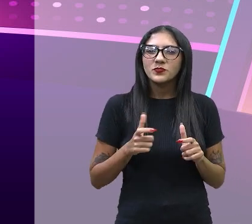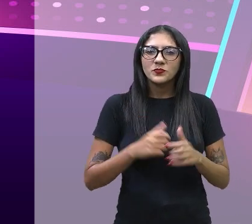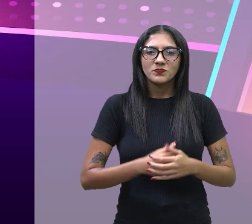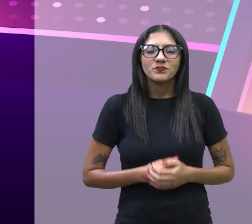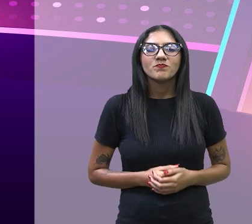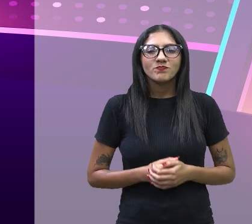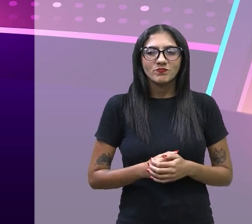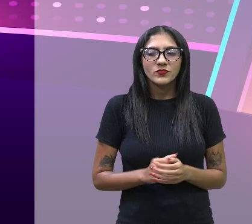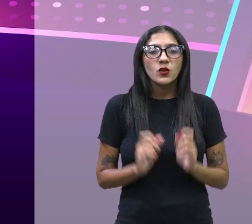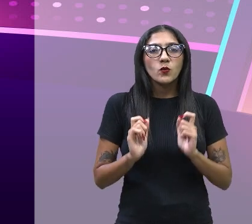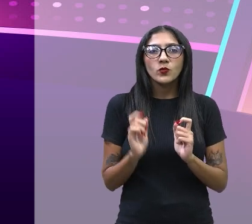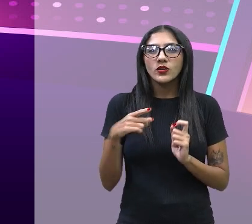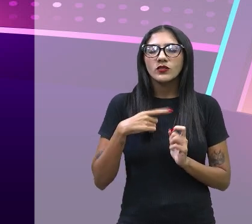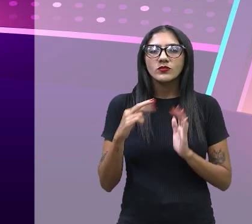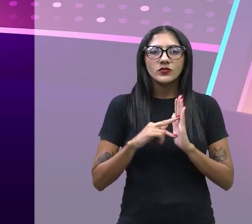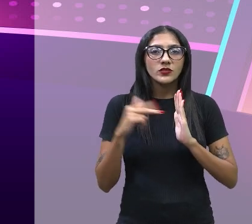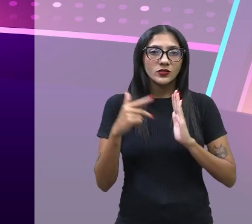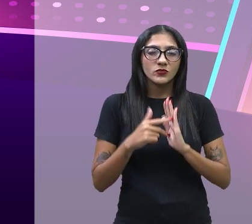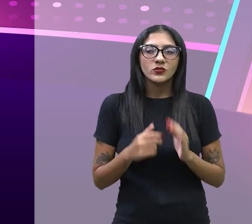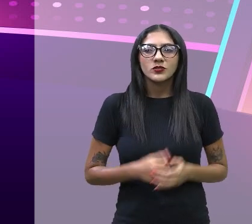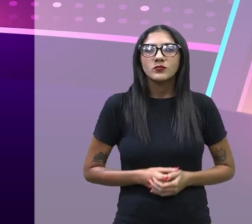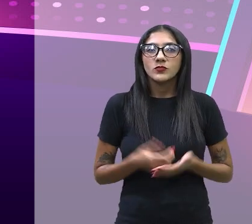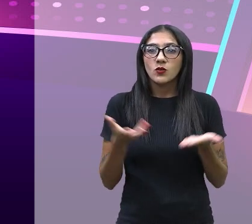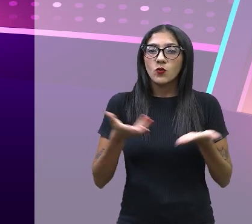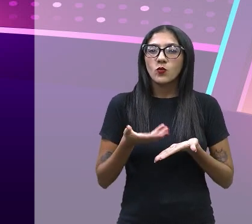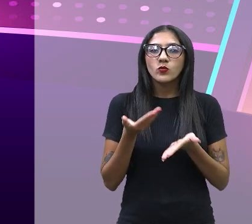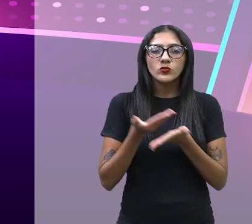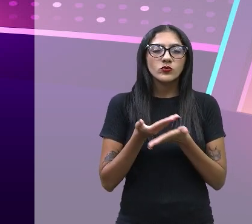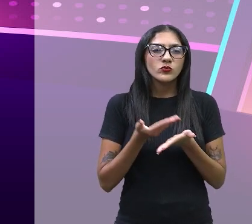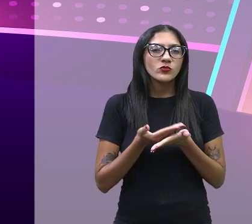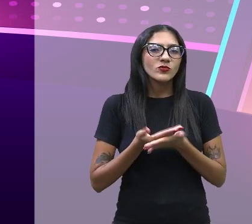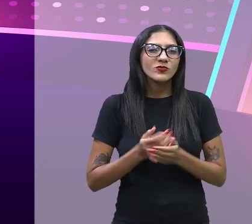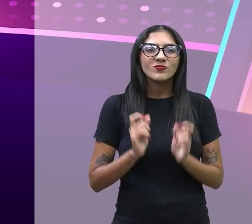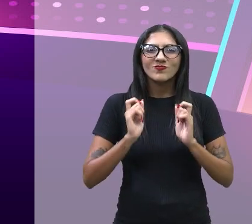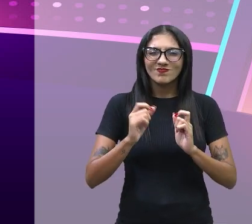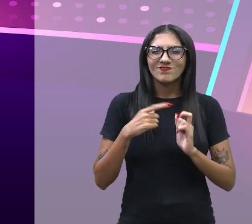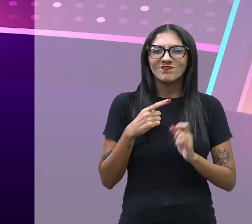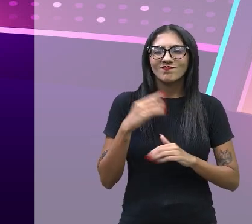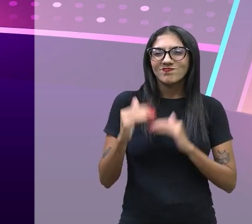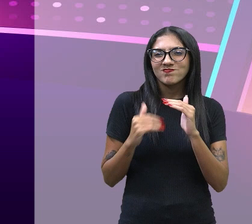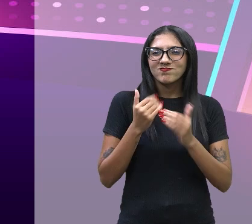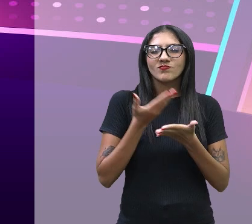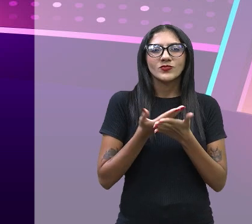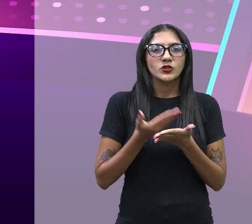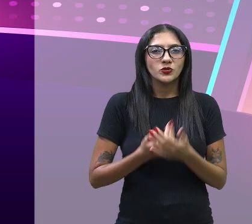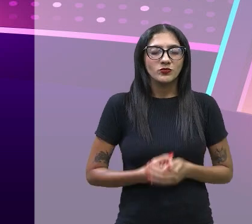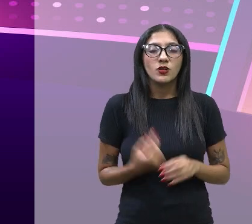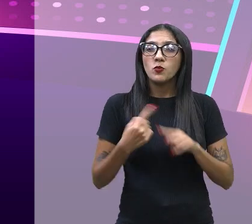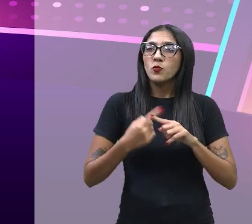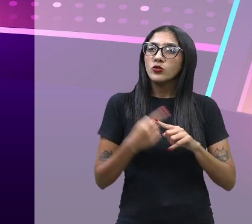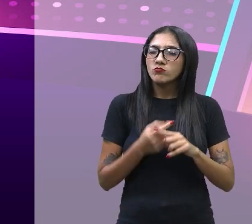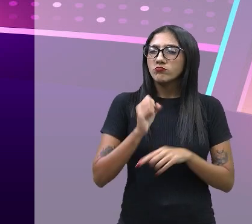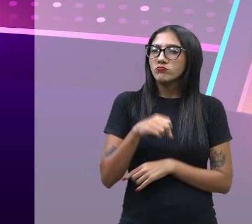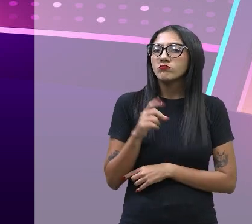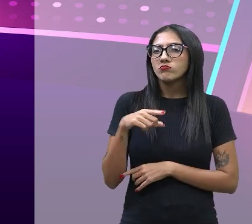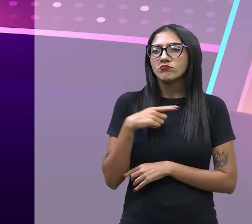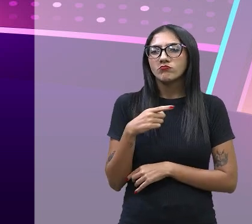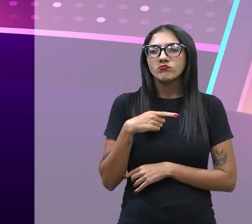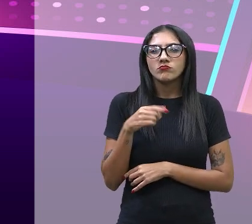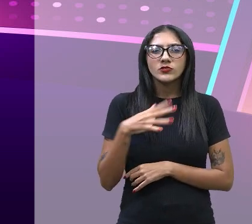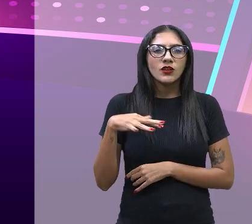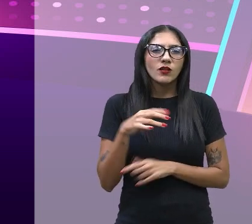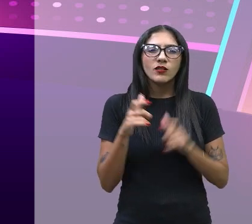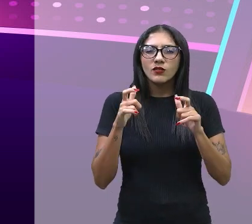Quer dizer que a nossa aula hoje, olha, vai fluir. Por quê, professor? Justamente por isso aqui,